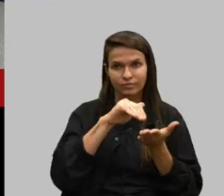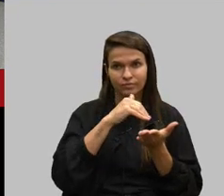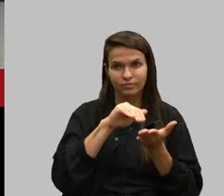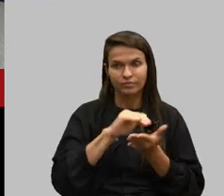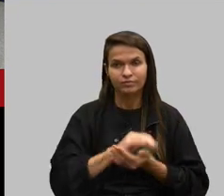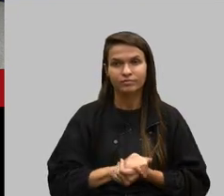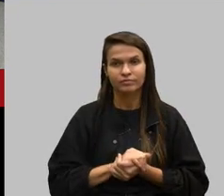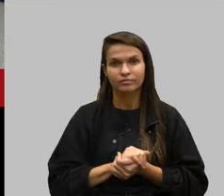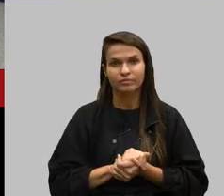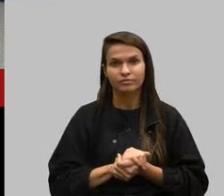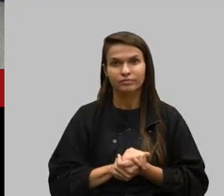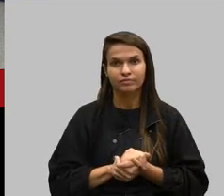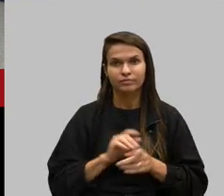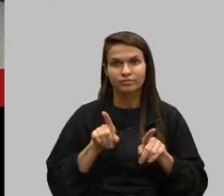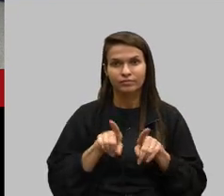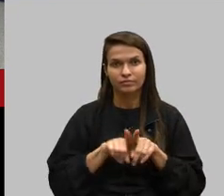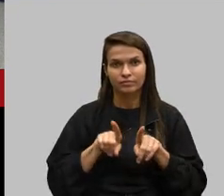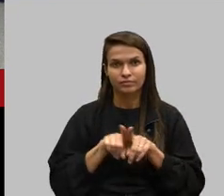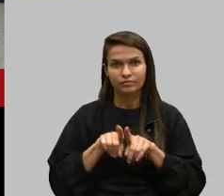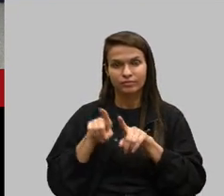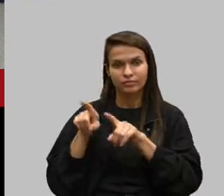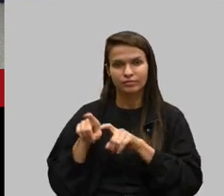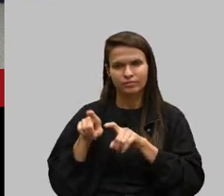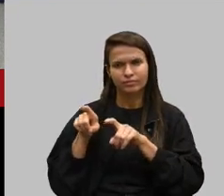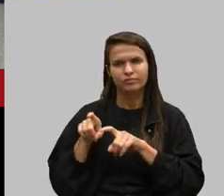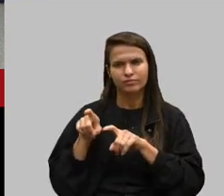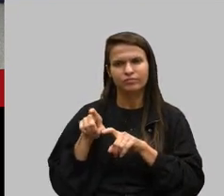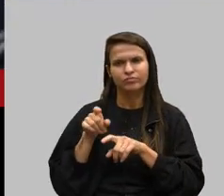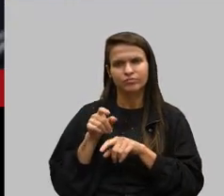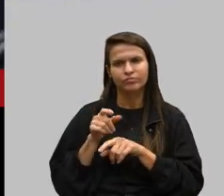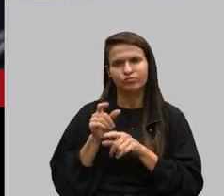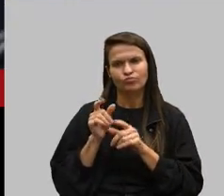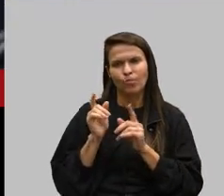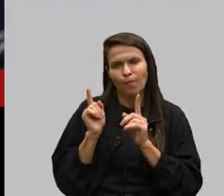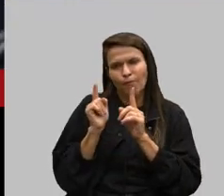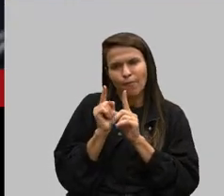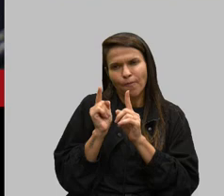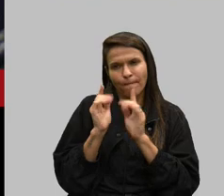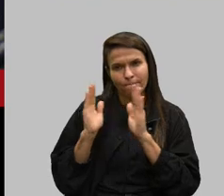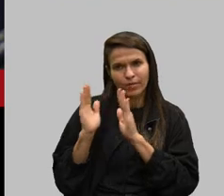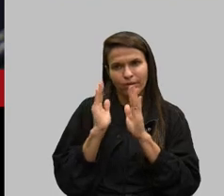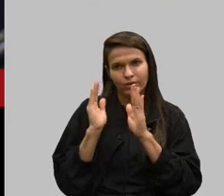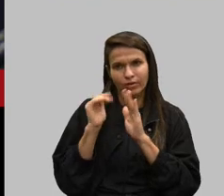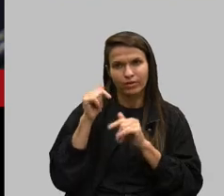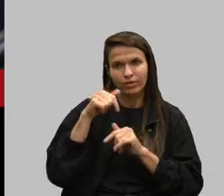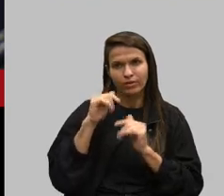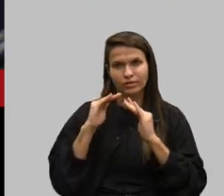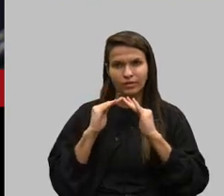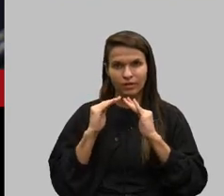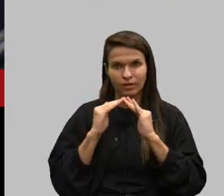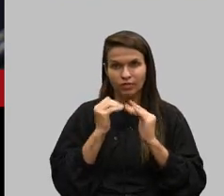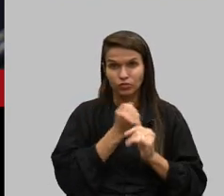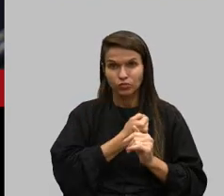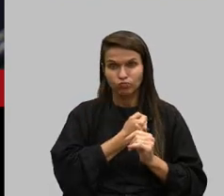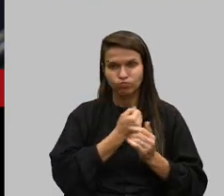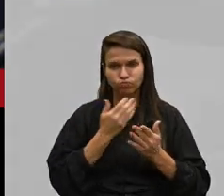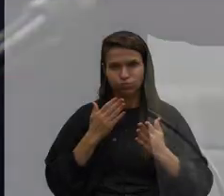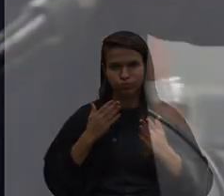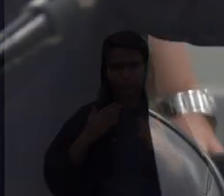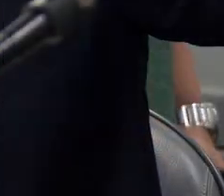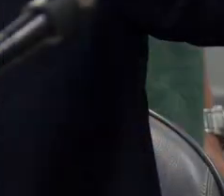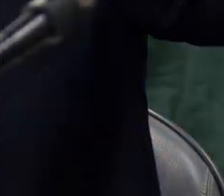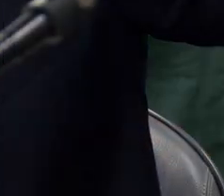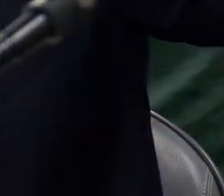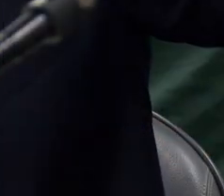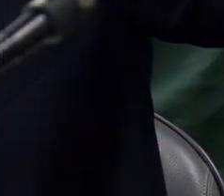do interior Apesar de pouco tempo aqui nessa casa eh os números espantam apesar